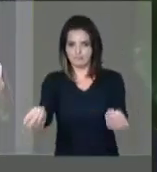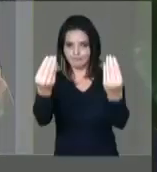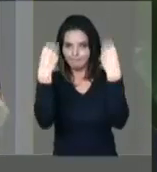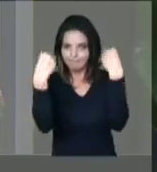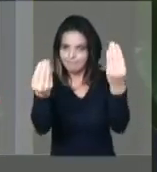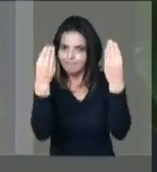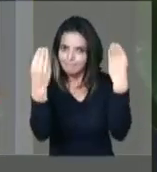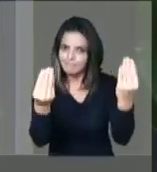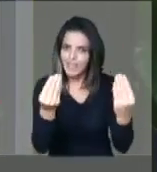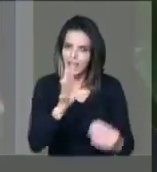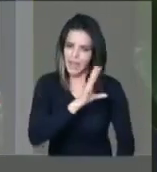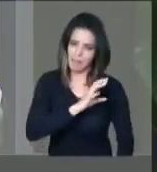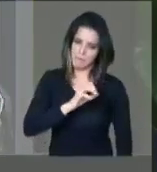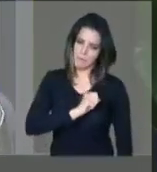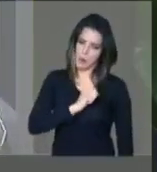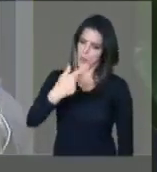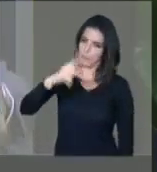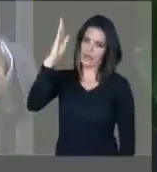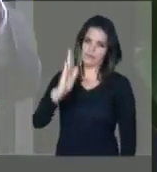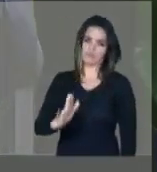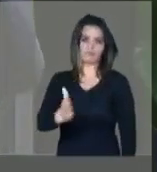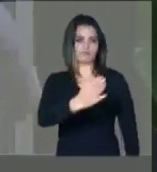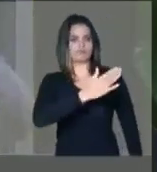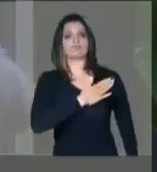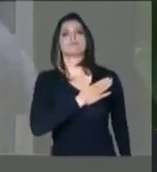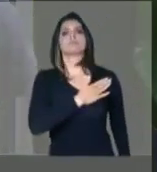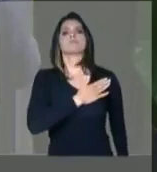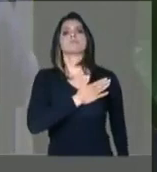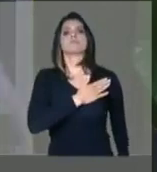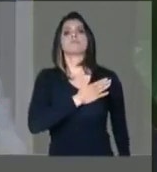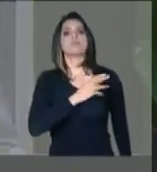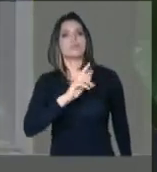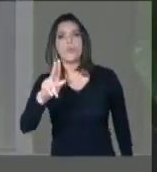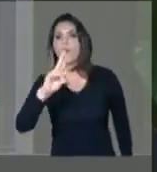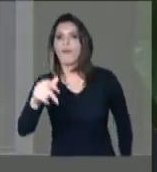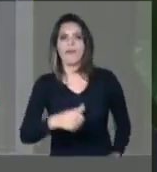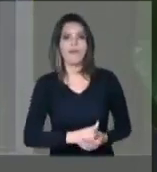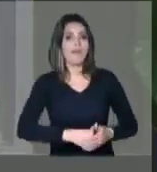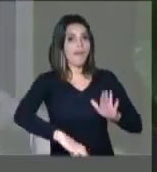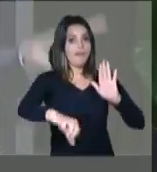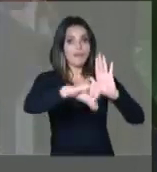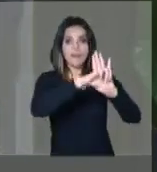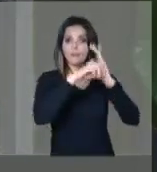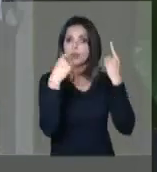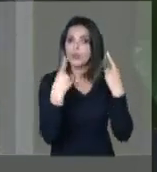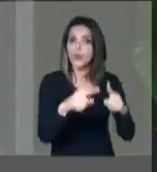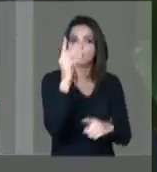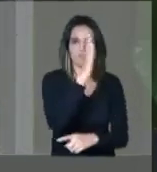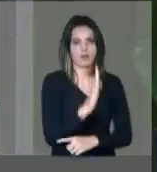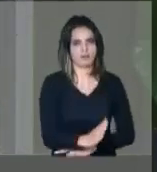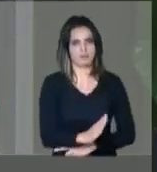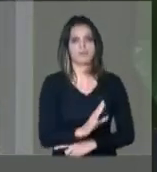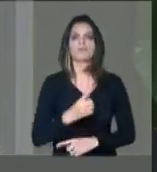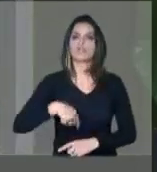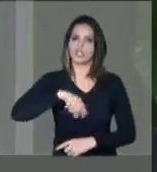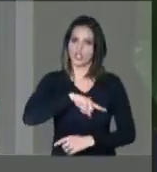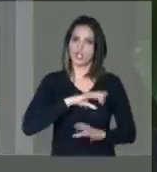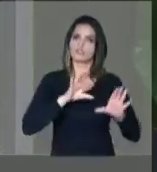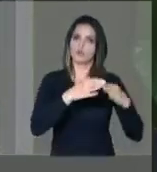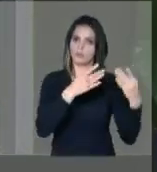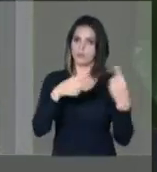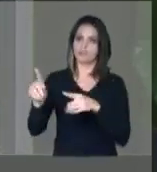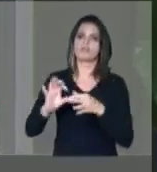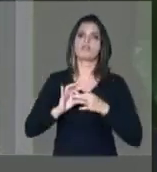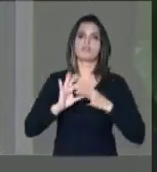Isso não é patriotismo do presidente da República. Isso é um crime de lesa pátria da parte dele. A oposição vai liberar o voto